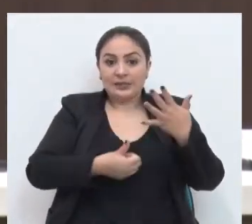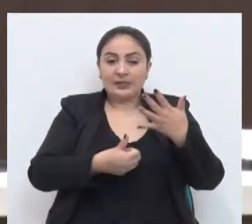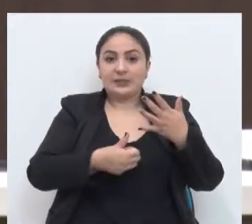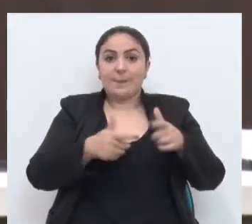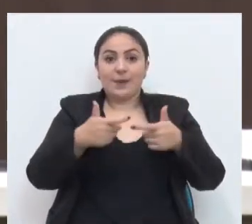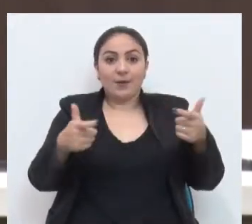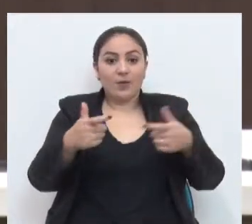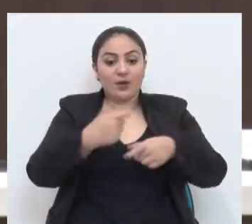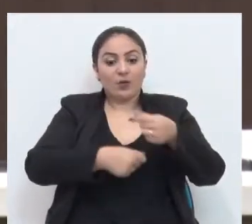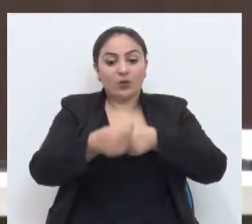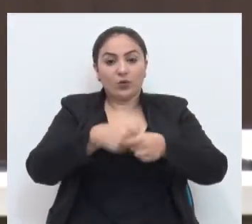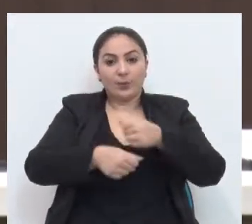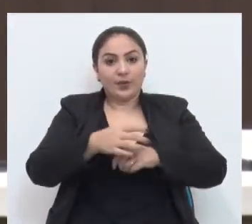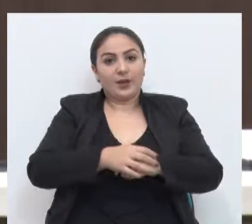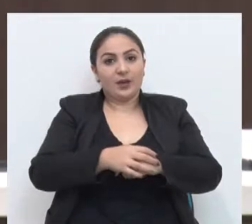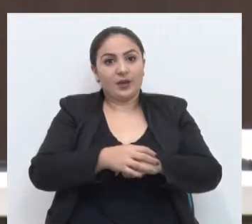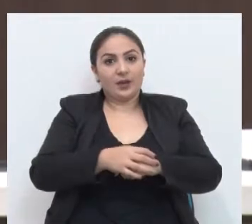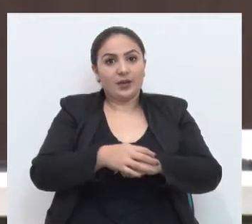maior economia,